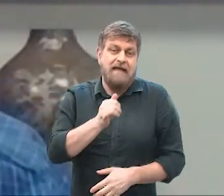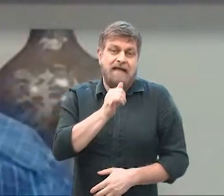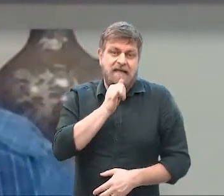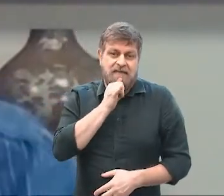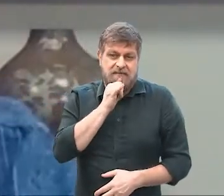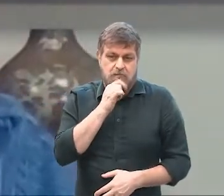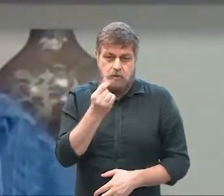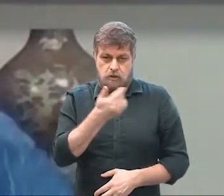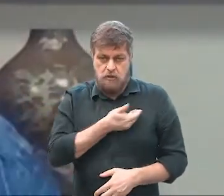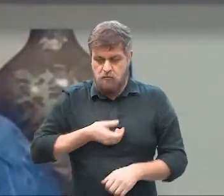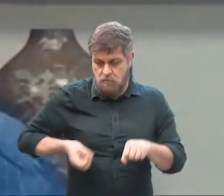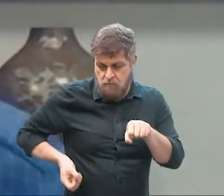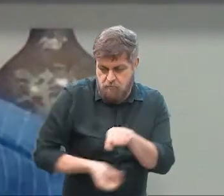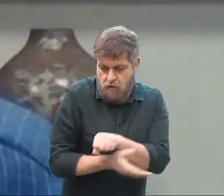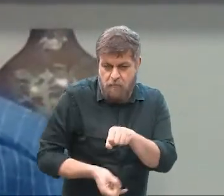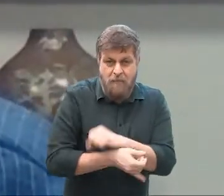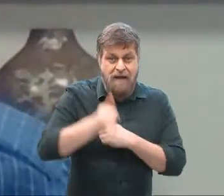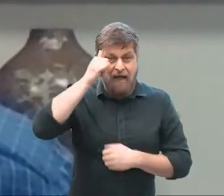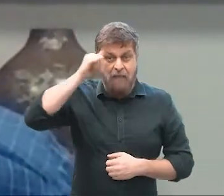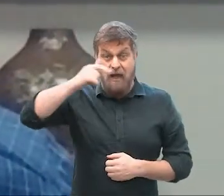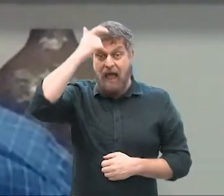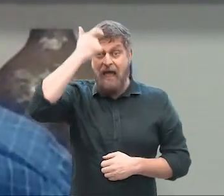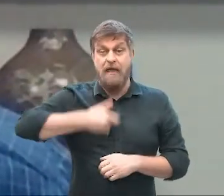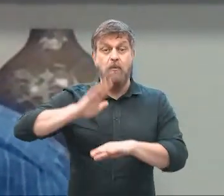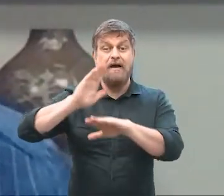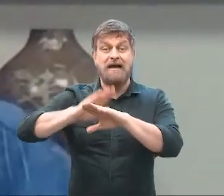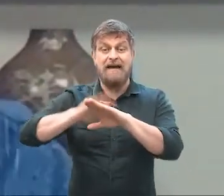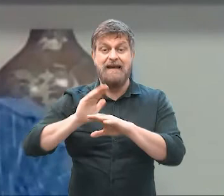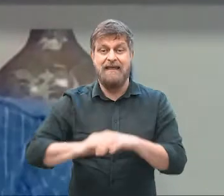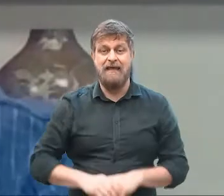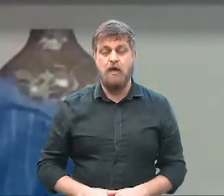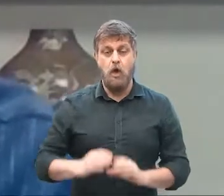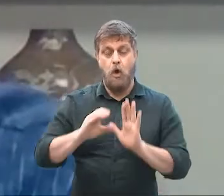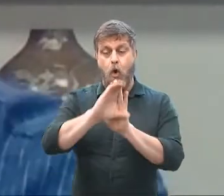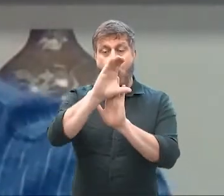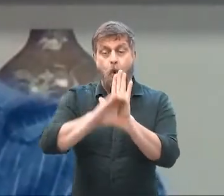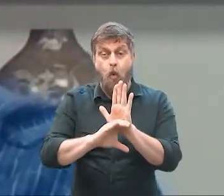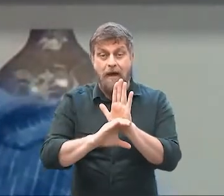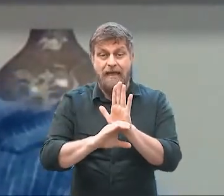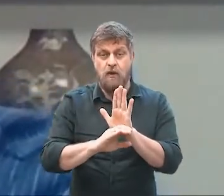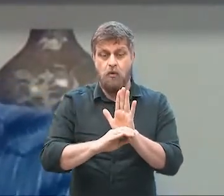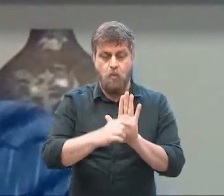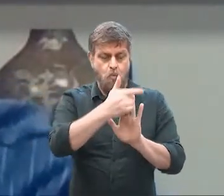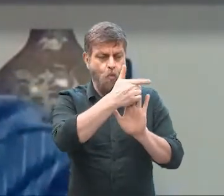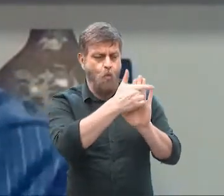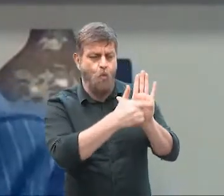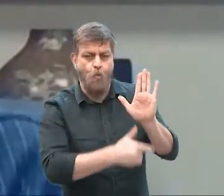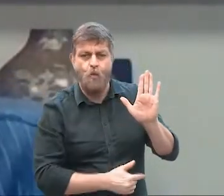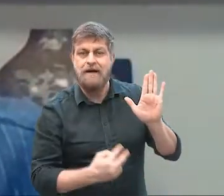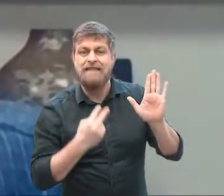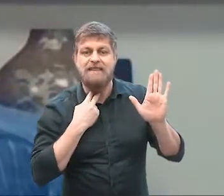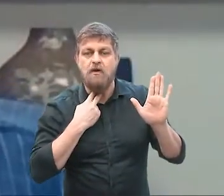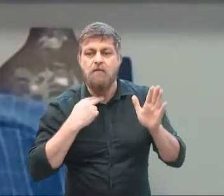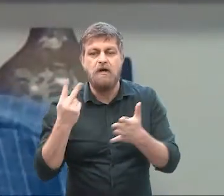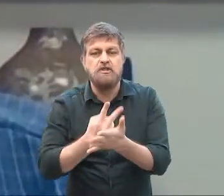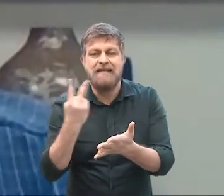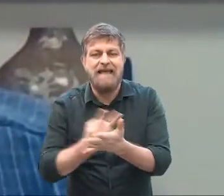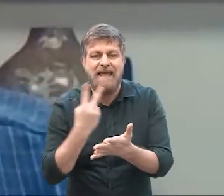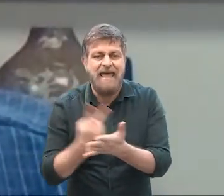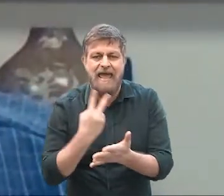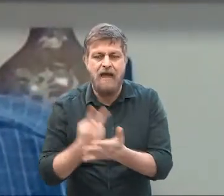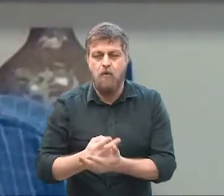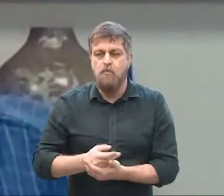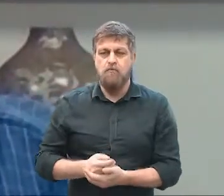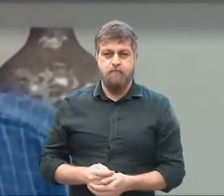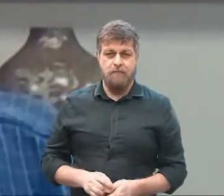à corrupção, sou autor da lei da ficha limpa. Eu tenho projetos na área da saúde, como você disse, da máscara aí, foi esse